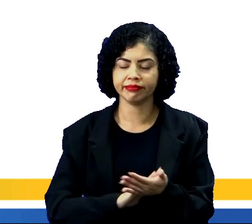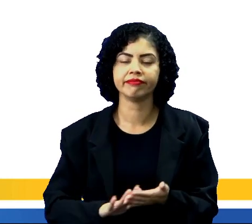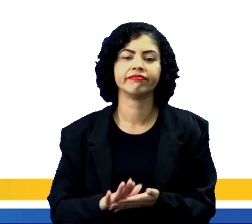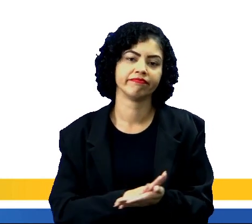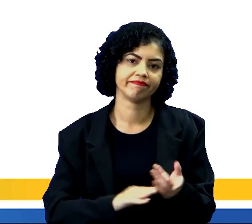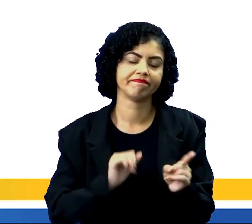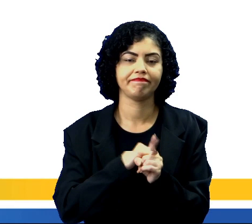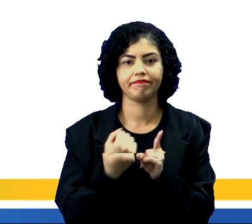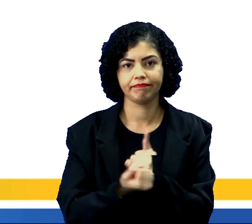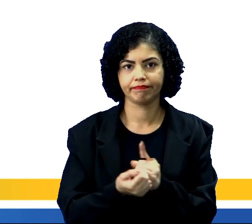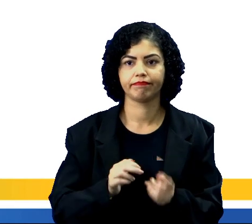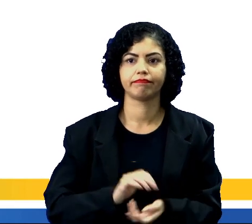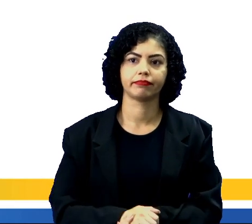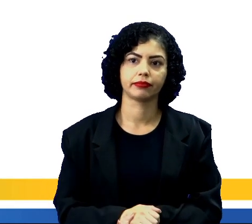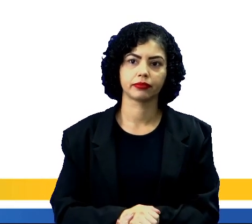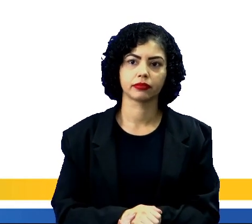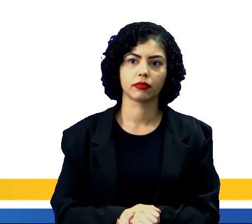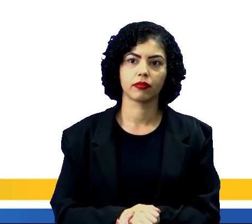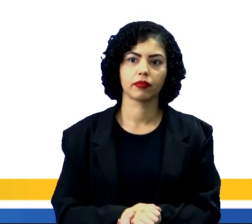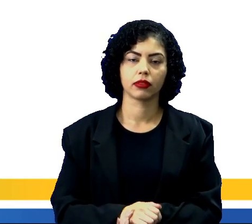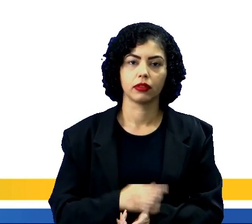dessa sociedade.